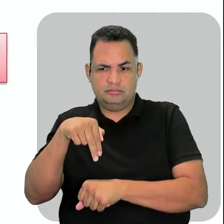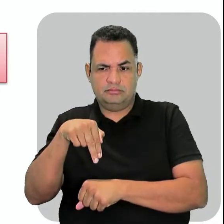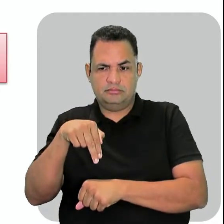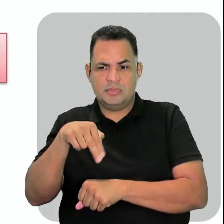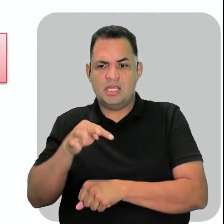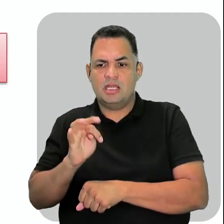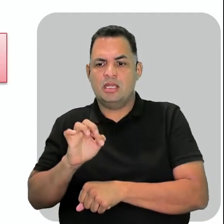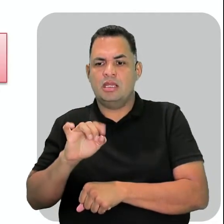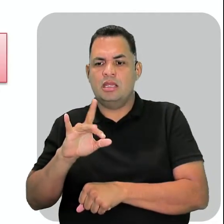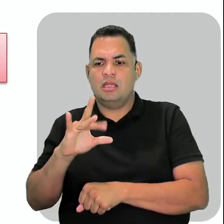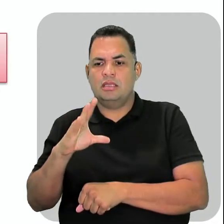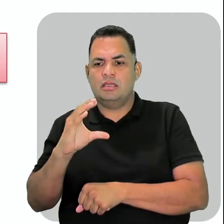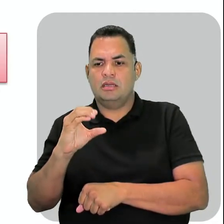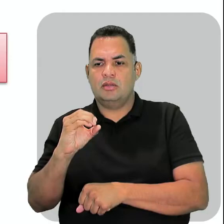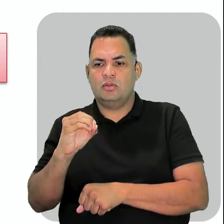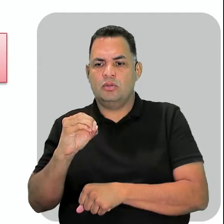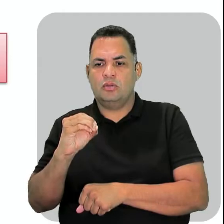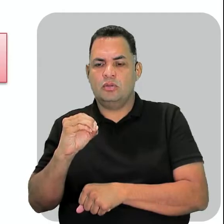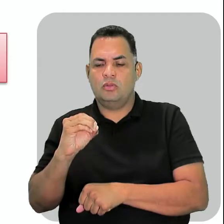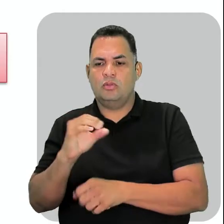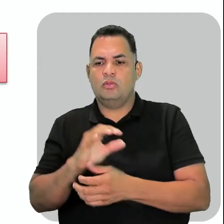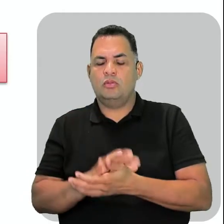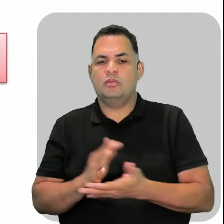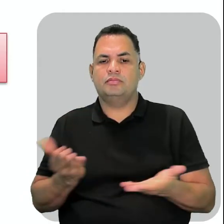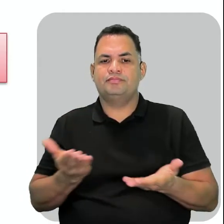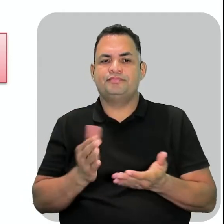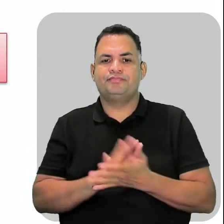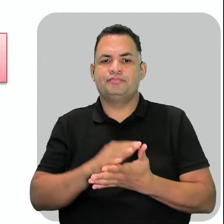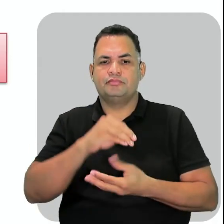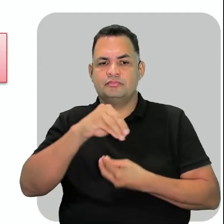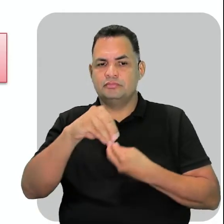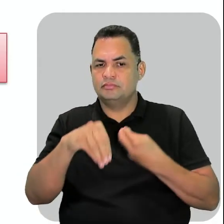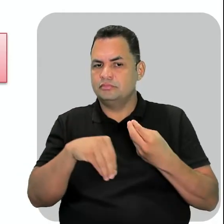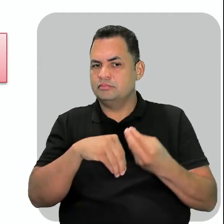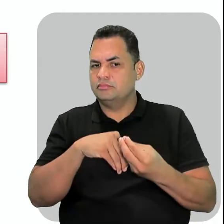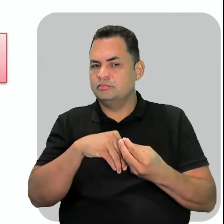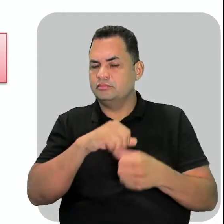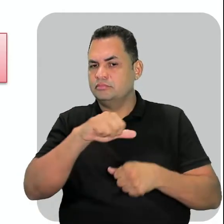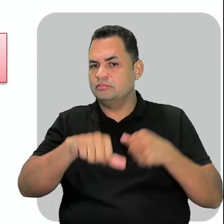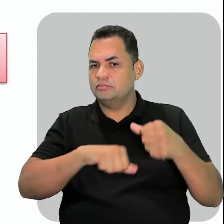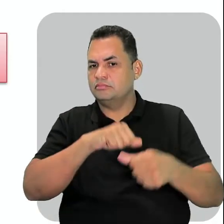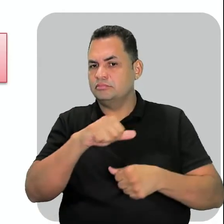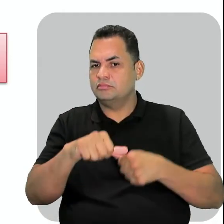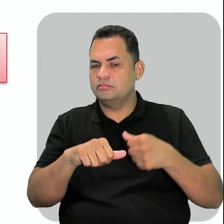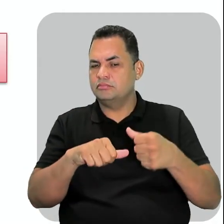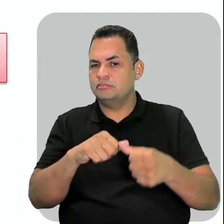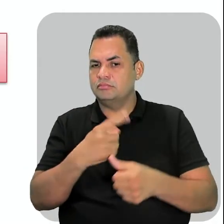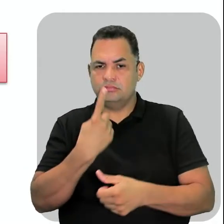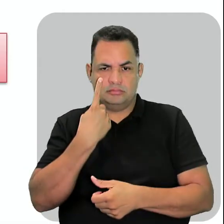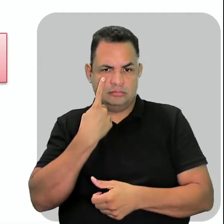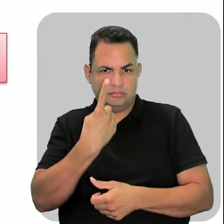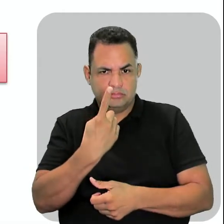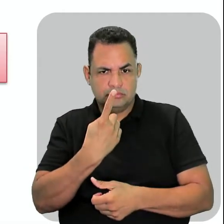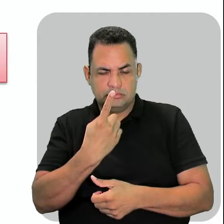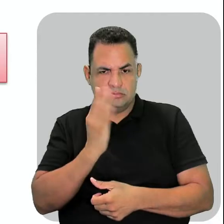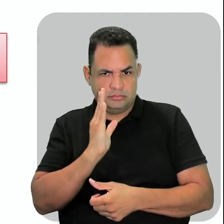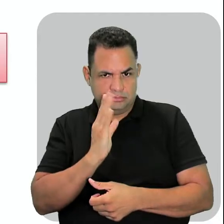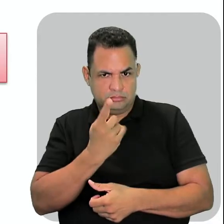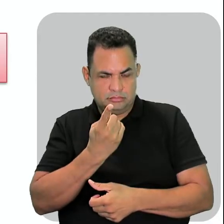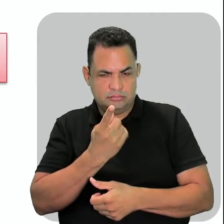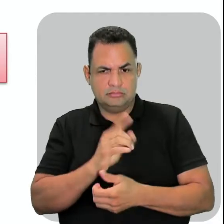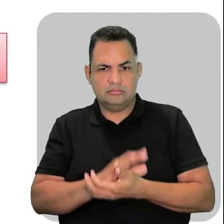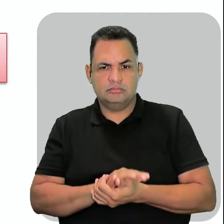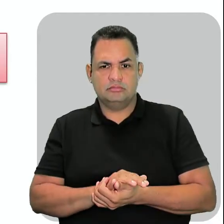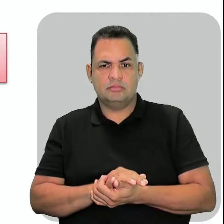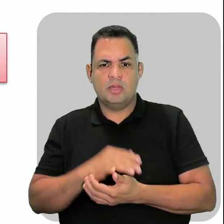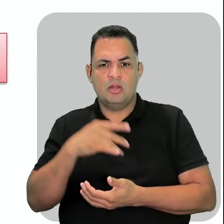ele veio, né, o oxigênio levou o hidrogênio e formou esse cara aqui, ó. Vocês estão observando?